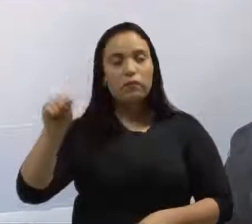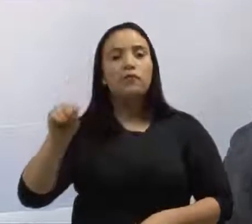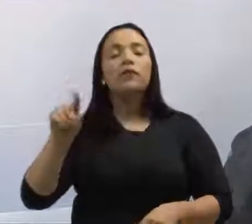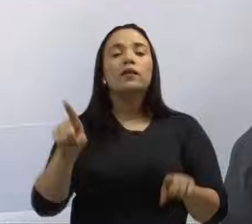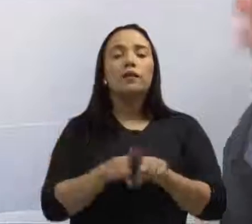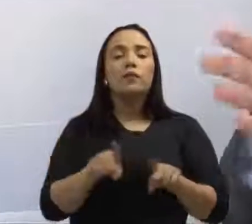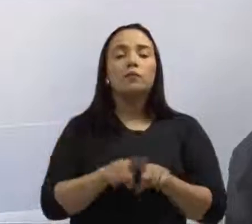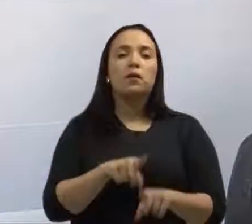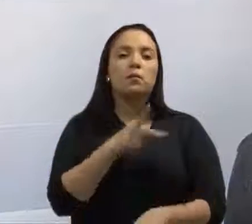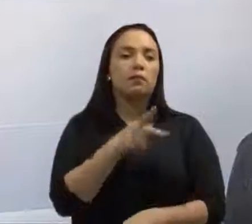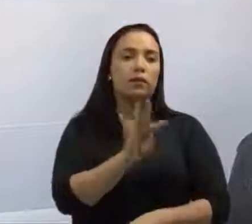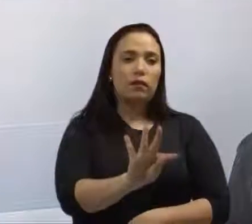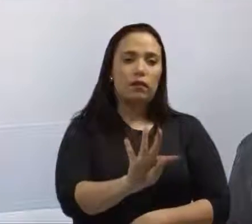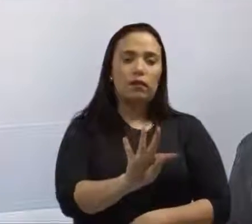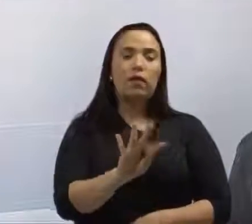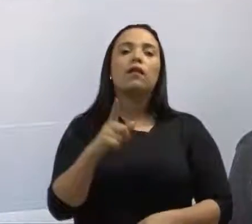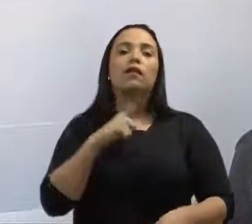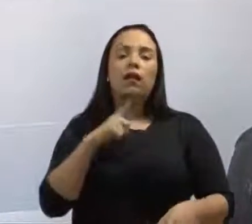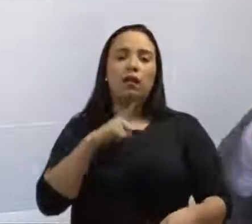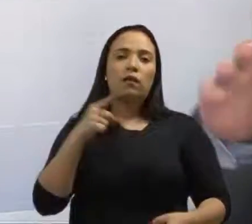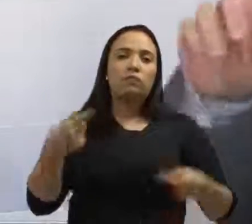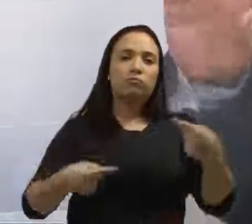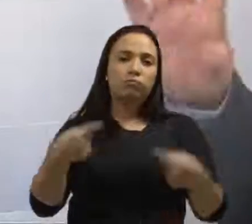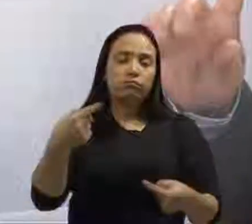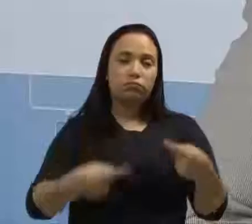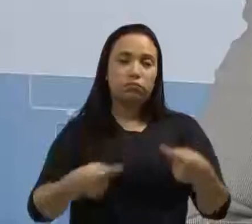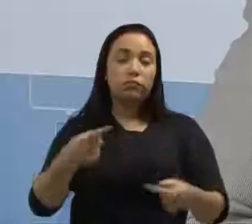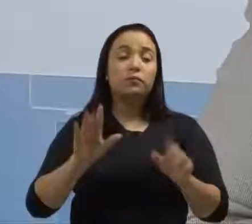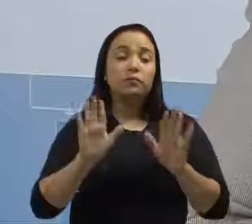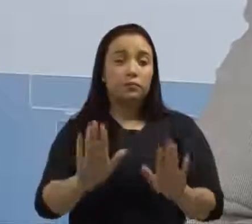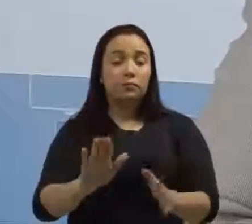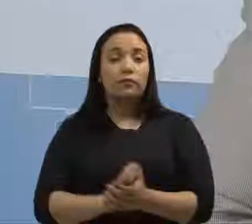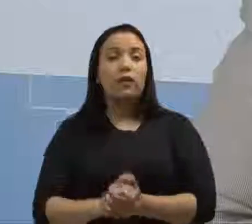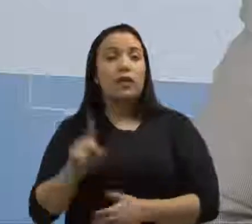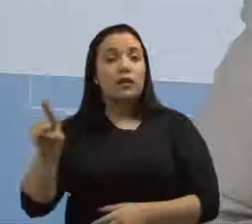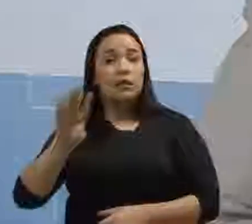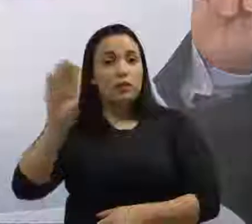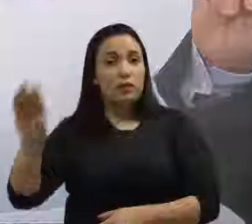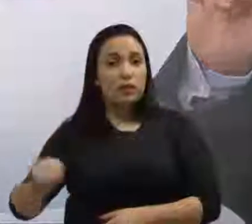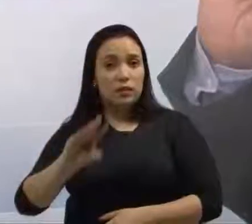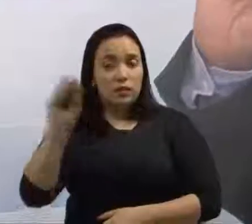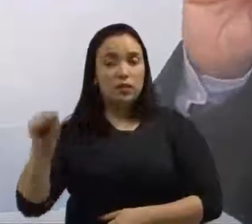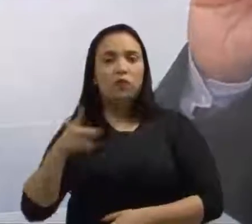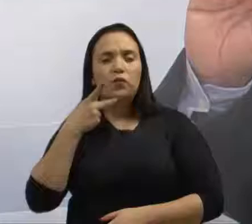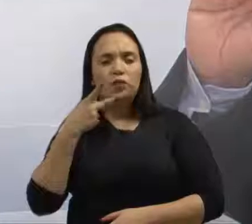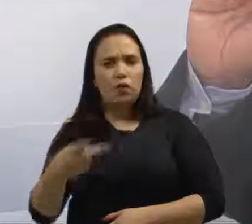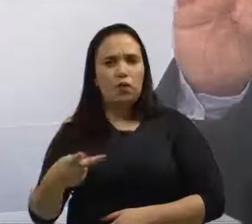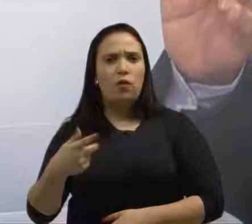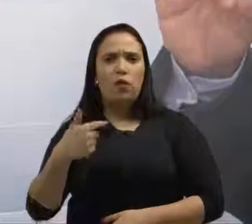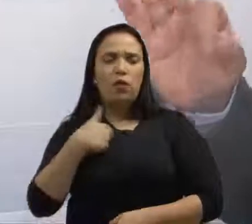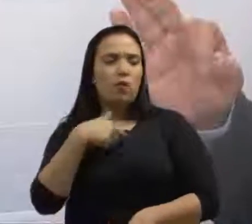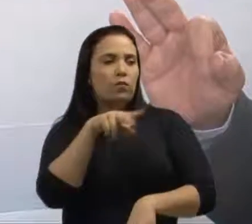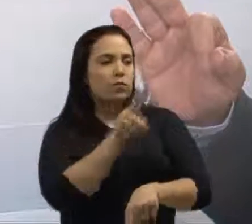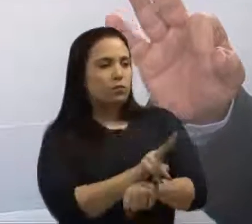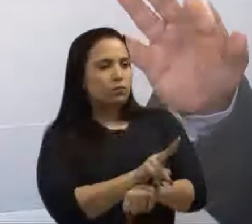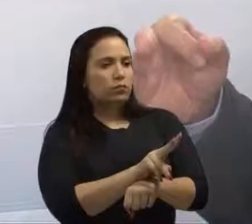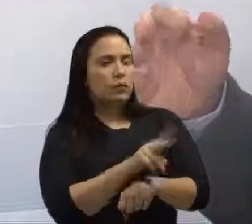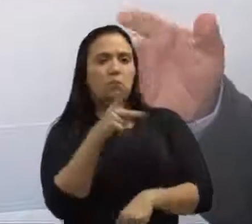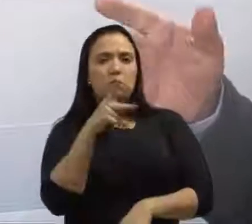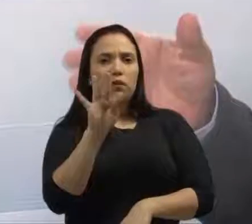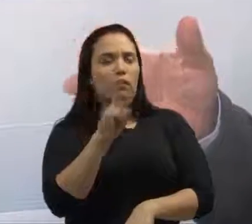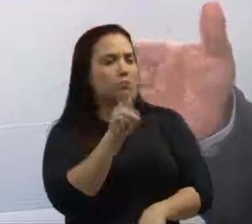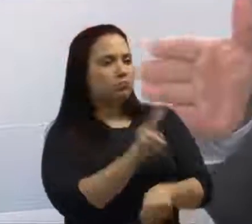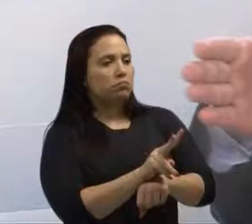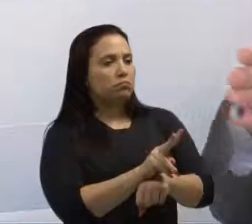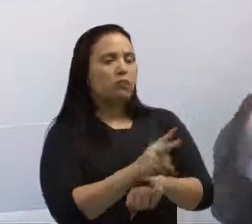com membros do Partido dos Trabalhadores. A nível nacional. A nível nacional, primeiro ponto. Ciro disse, cansei, Não vou